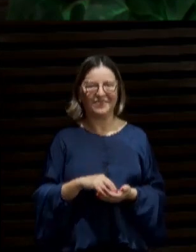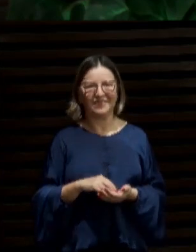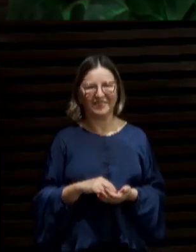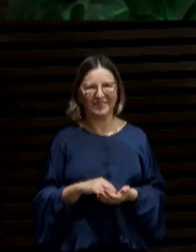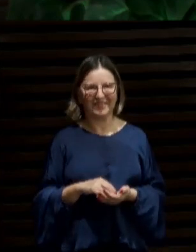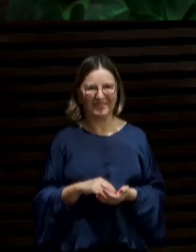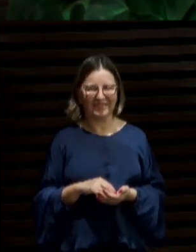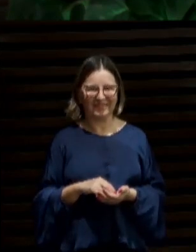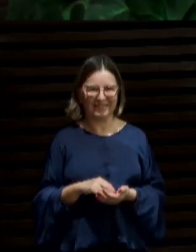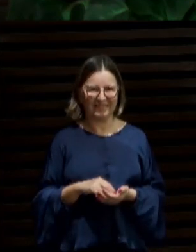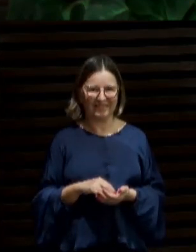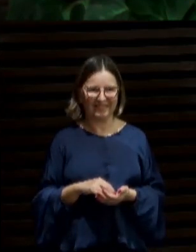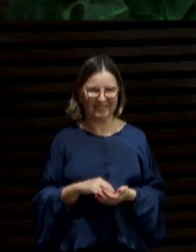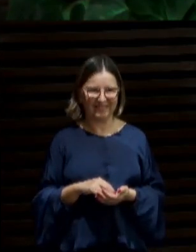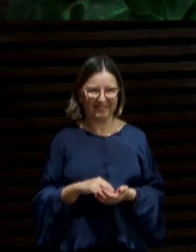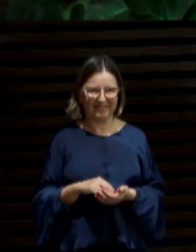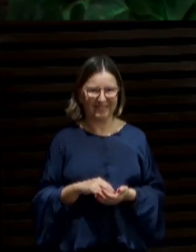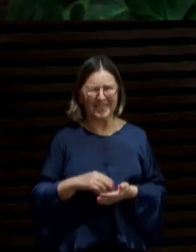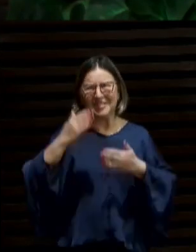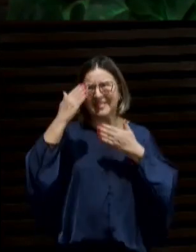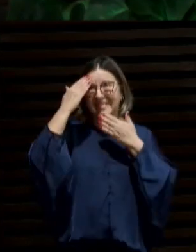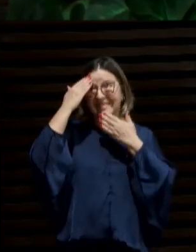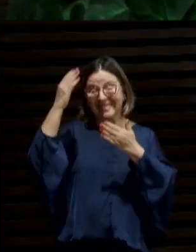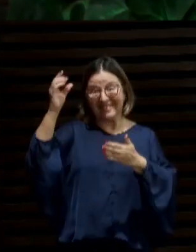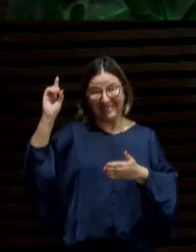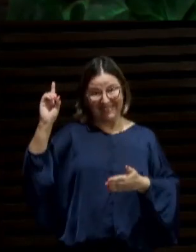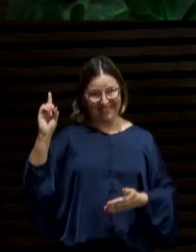eu tenho graças a Deus.